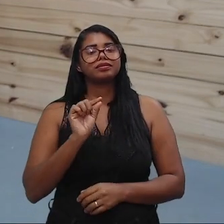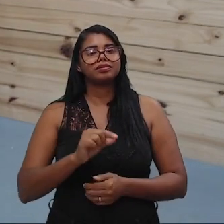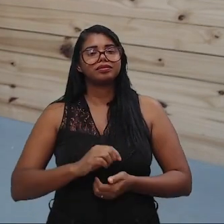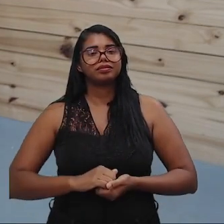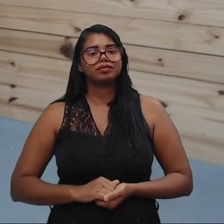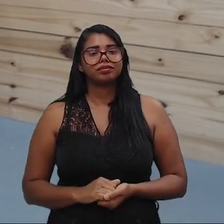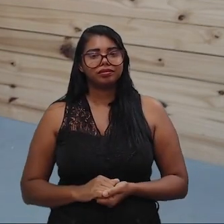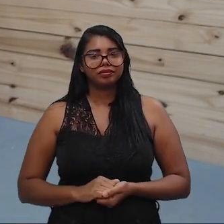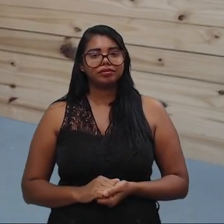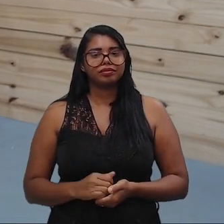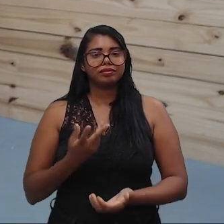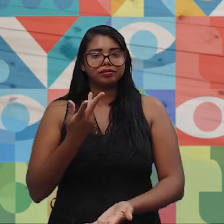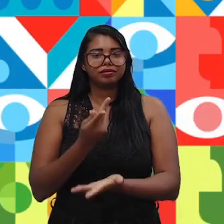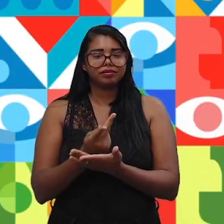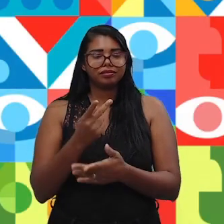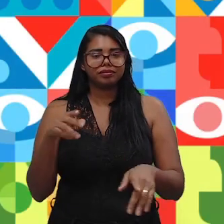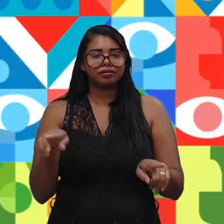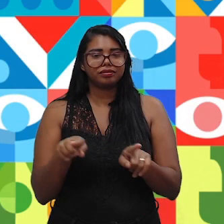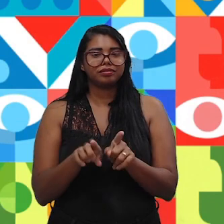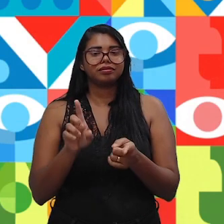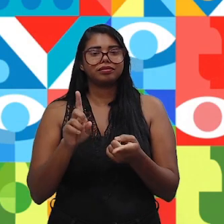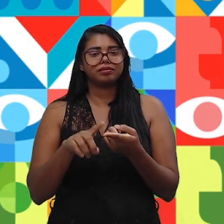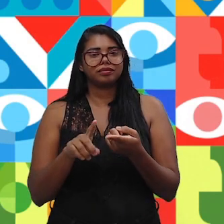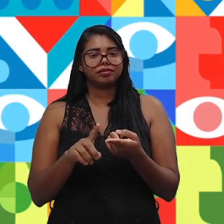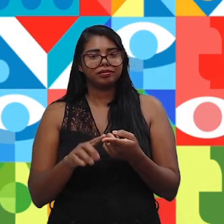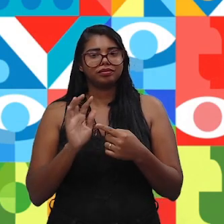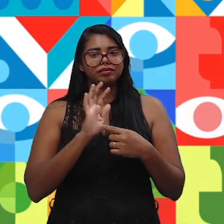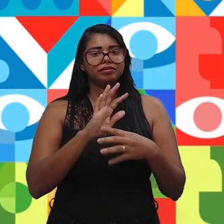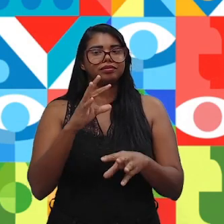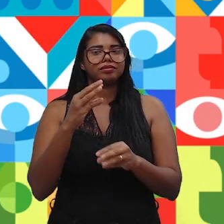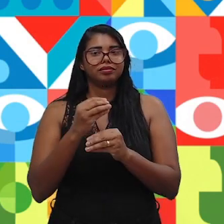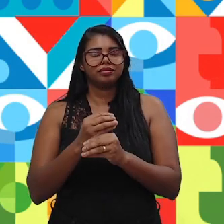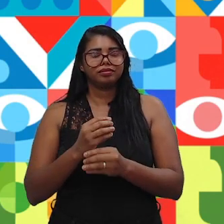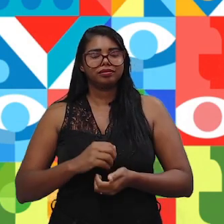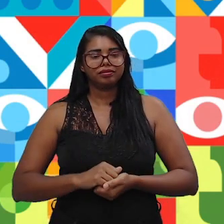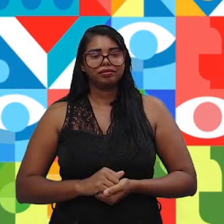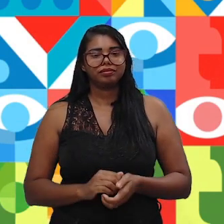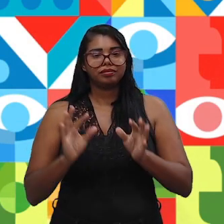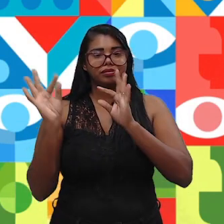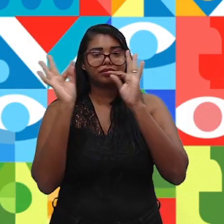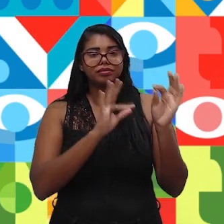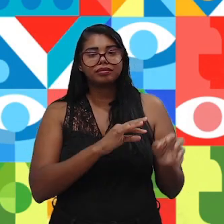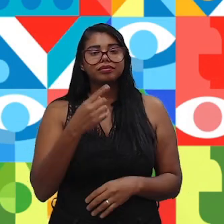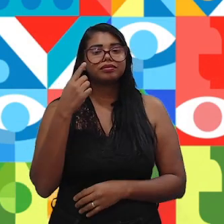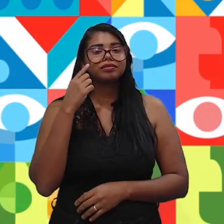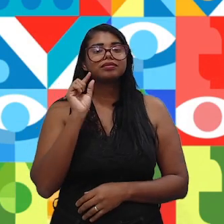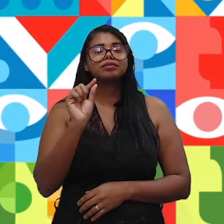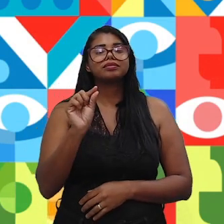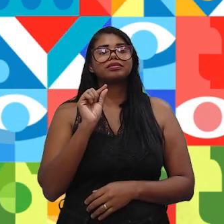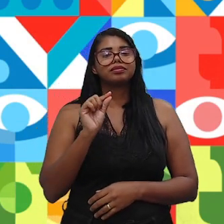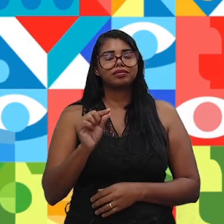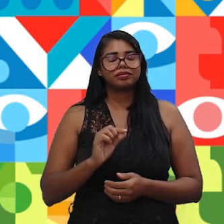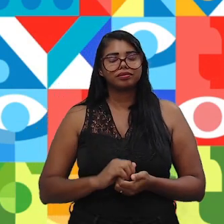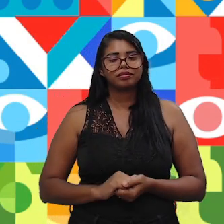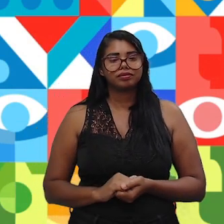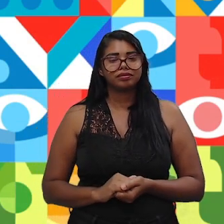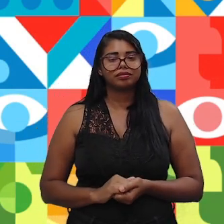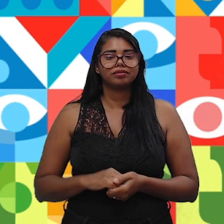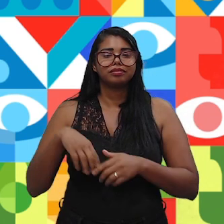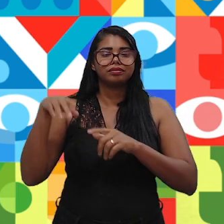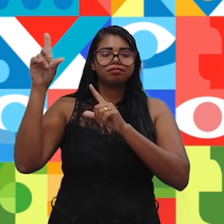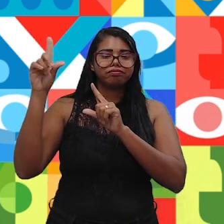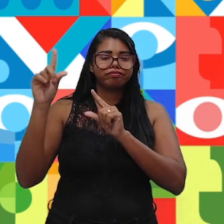é um conjunto de ações que vão estabilizar ali. Eles visam o quê? Desacelerar aquele processo que vai